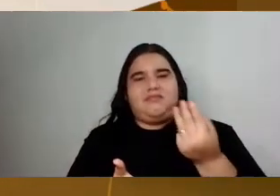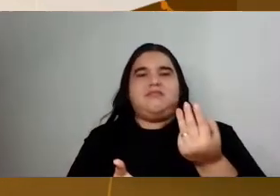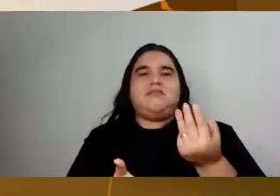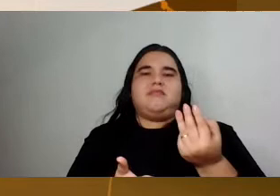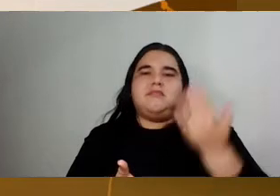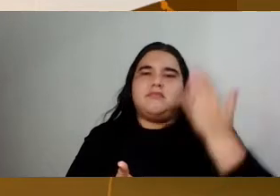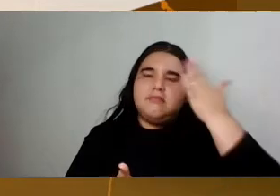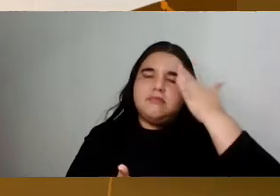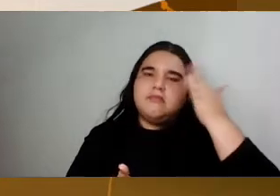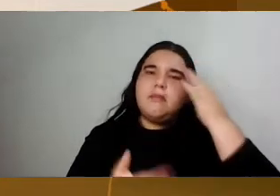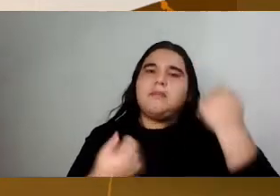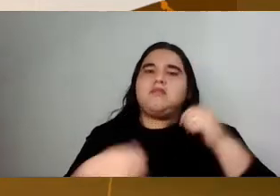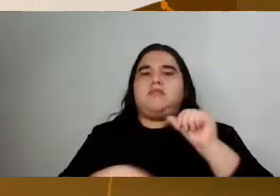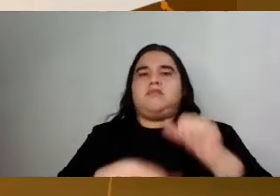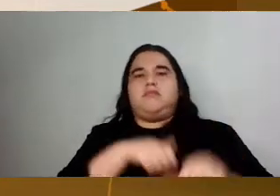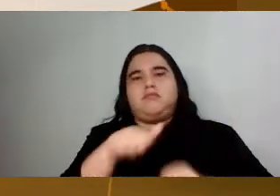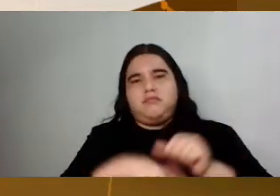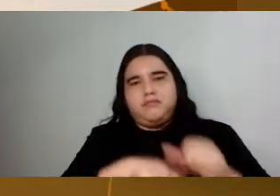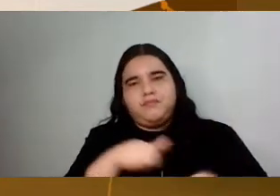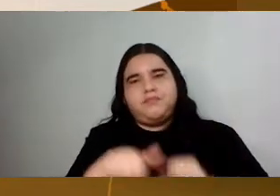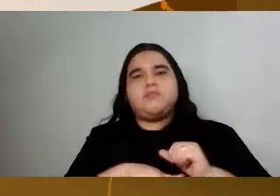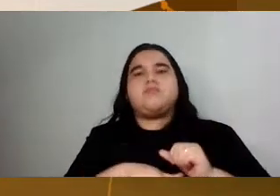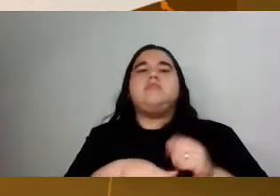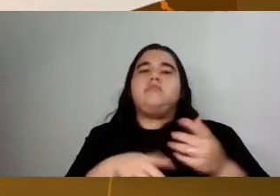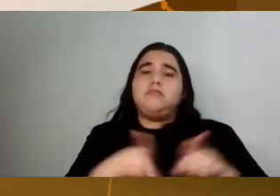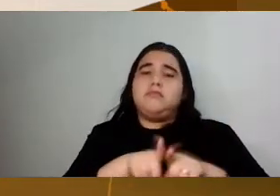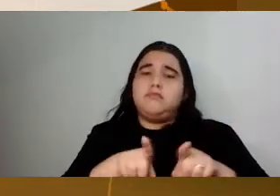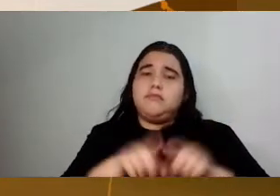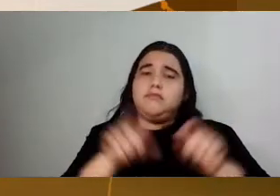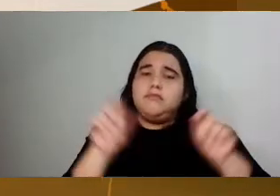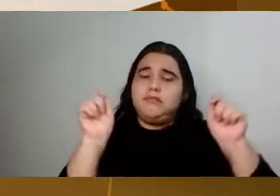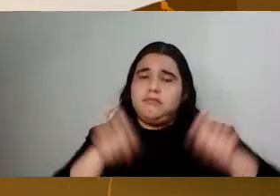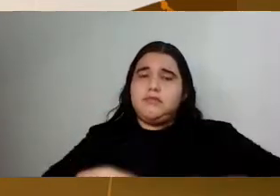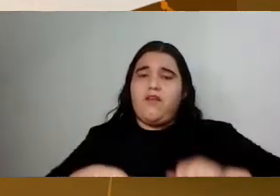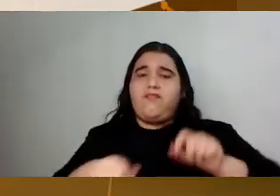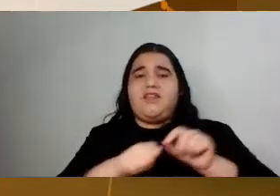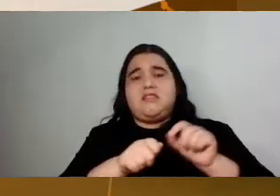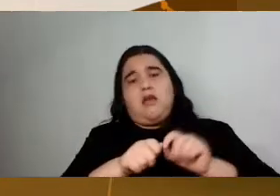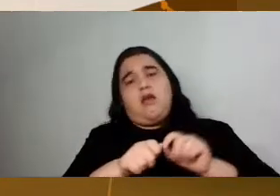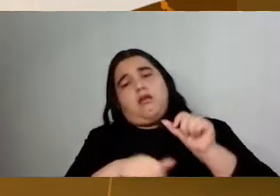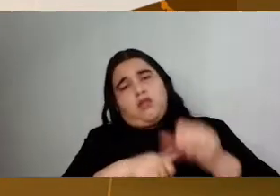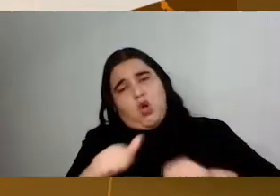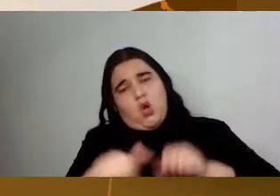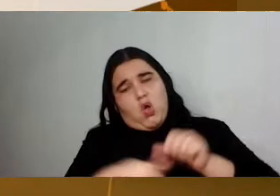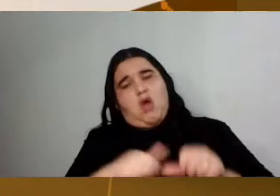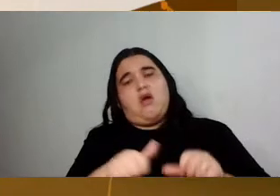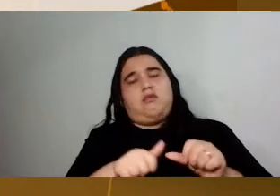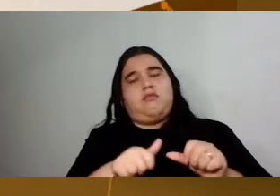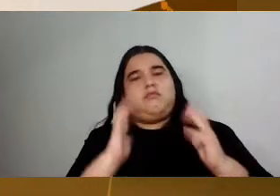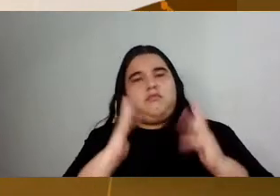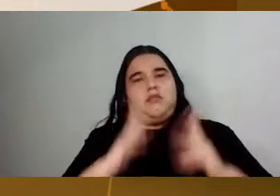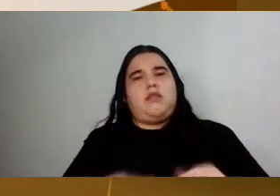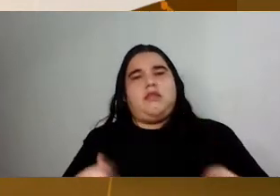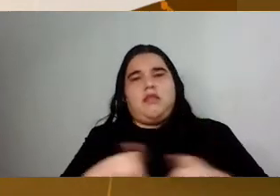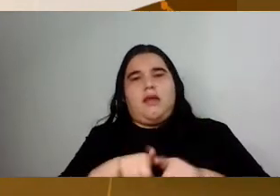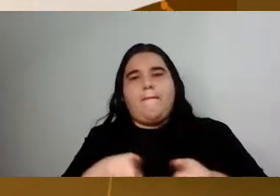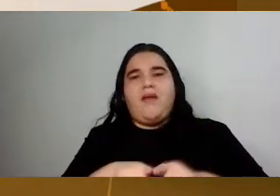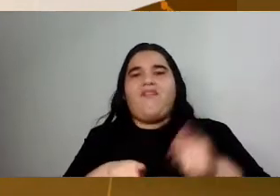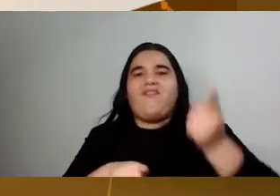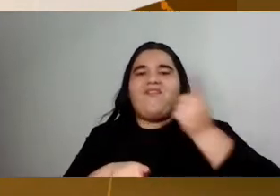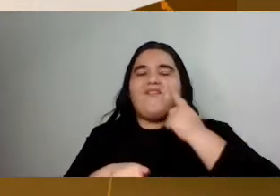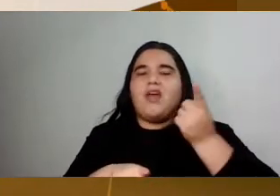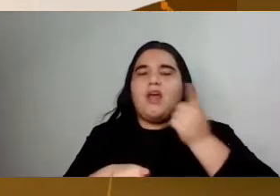ela em operação, eles são bypassados, faz a troca do filtro. É monitorada a temperatura na entrada,